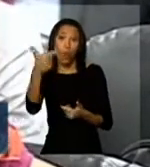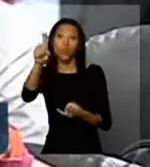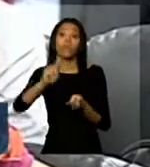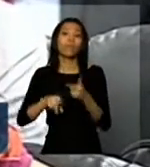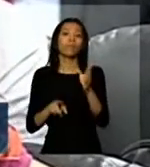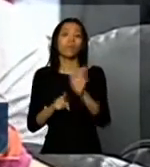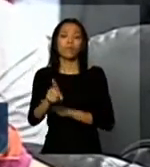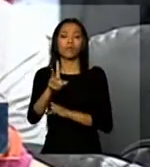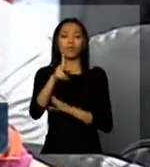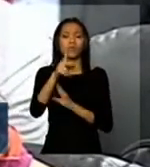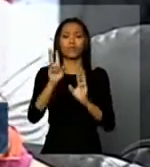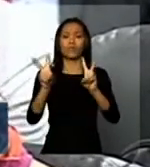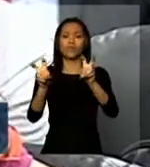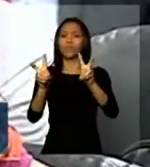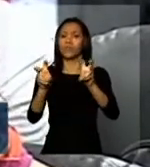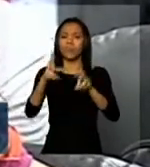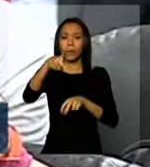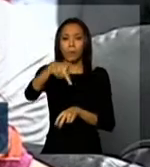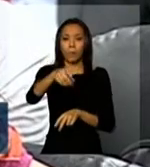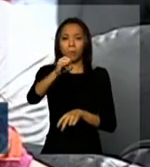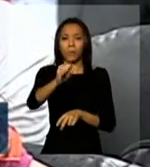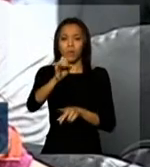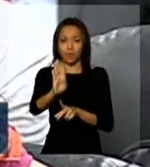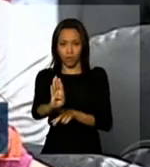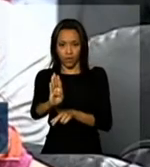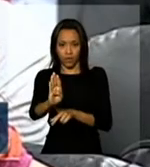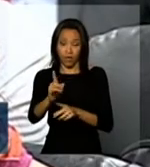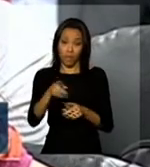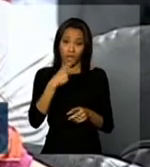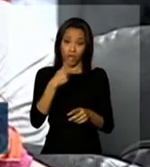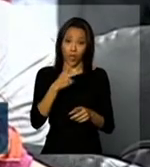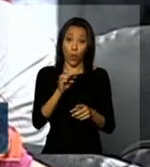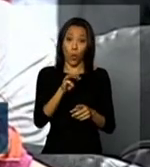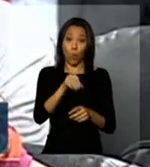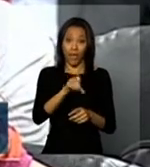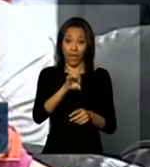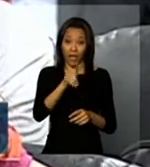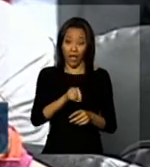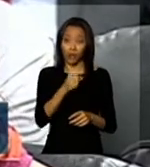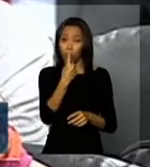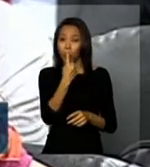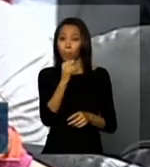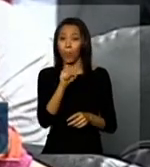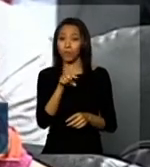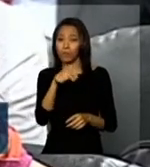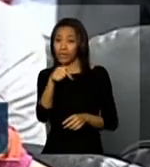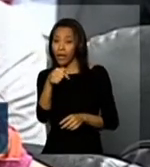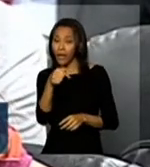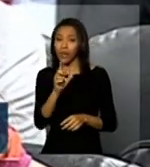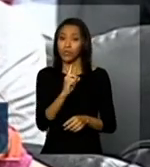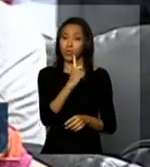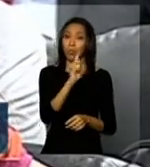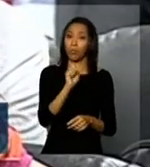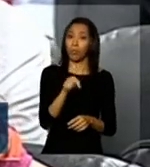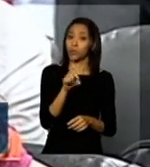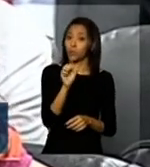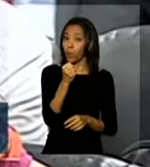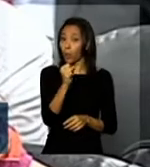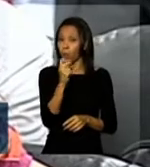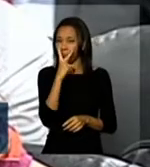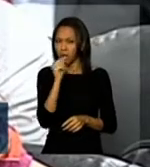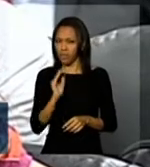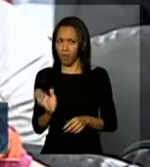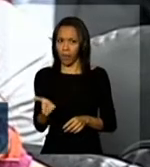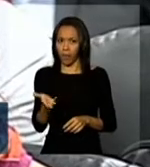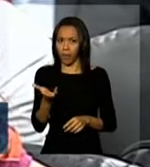PIB. 2,5% é realista? O mercado está prevendo 1,7 já, entendeu? 1,8. E o senhor disse que vai haver aceleração. Quer dizer que